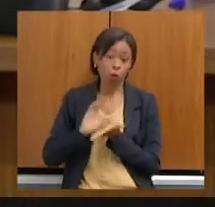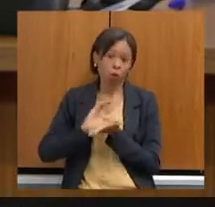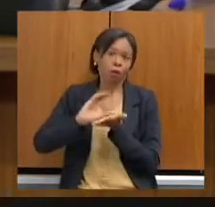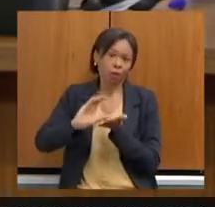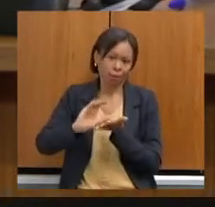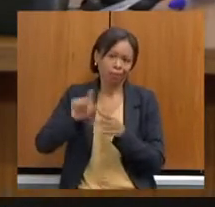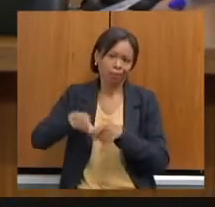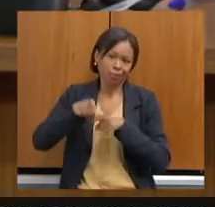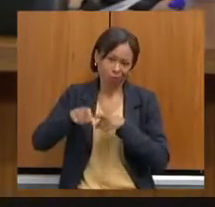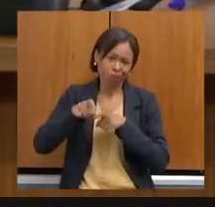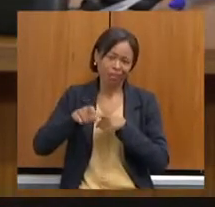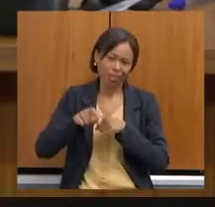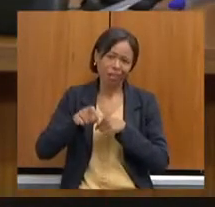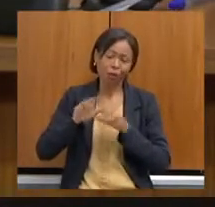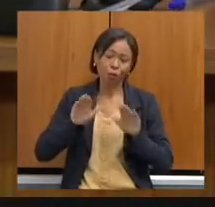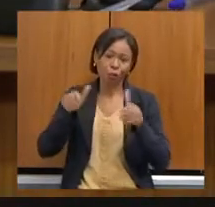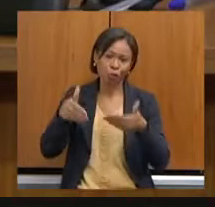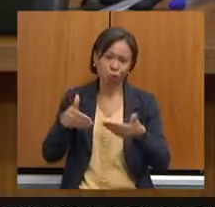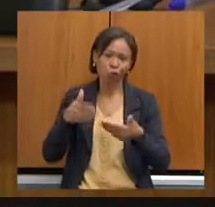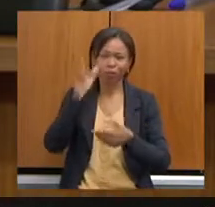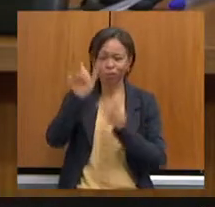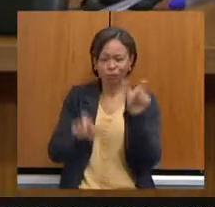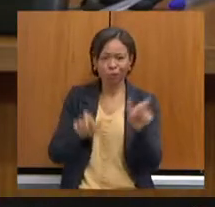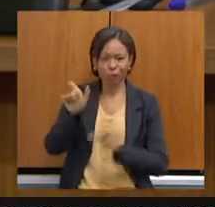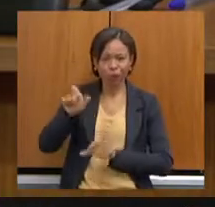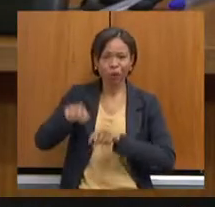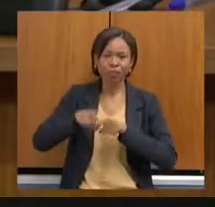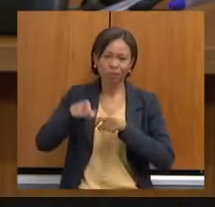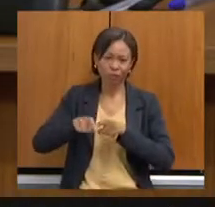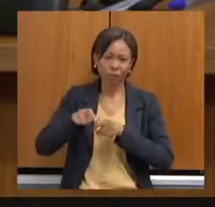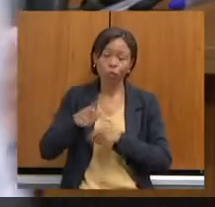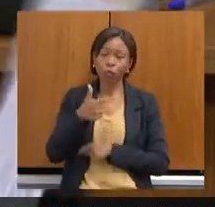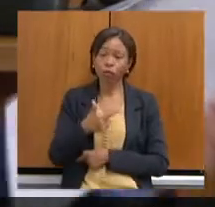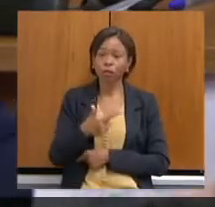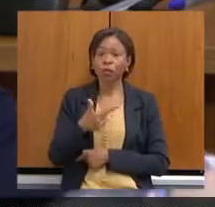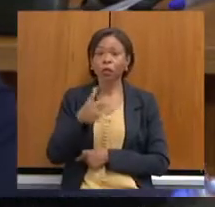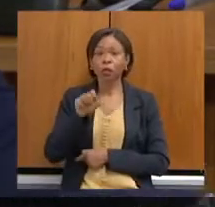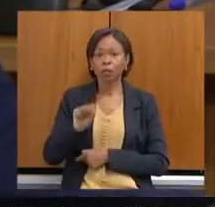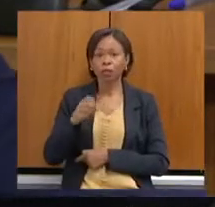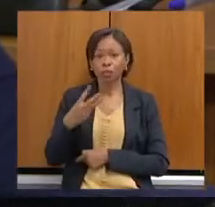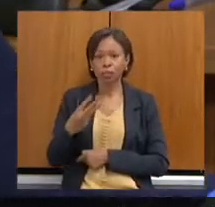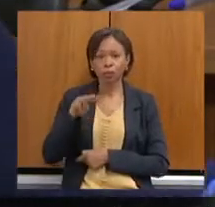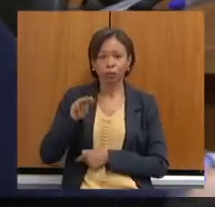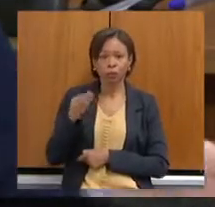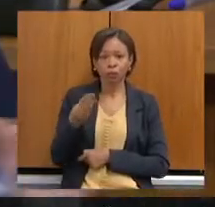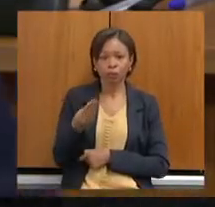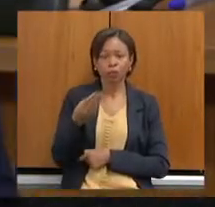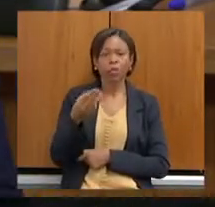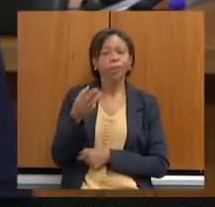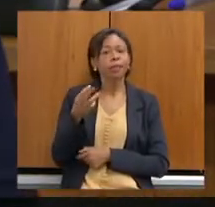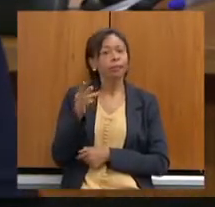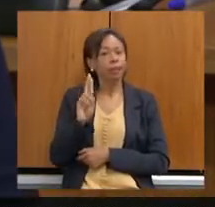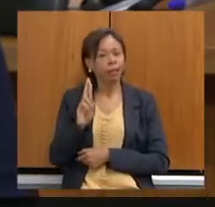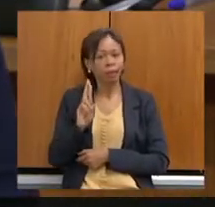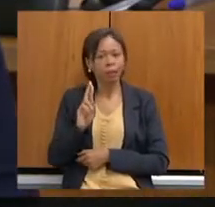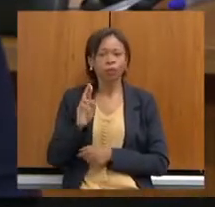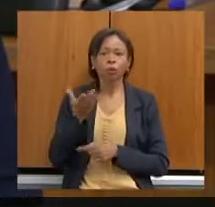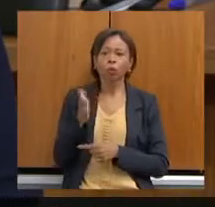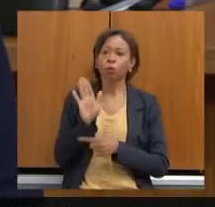chama aplicação para os nossos agricultores de 283 milhões de reais com apoio da Emater